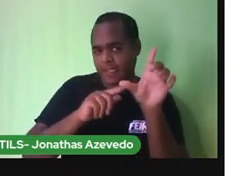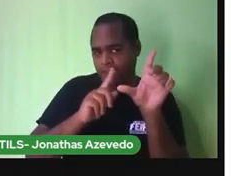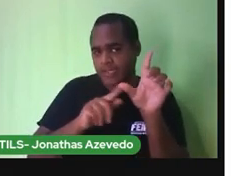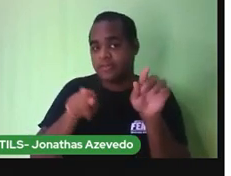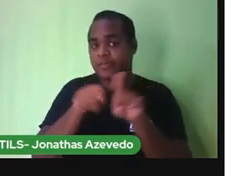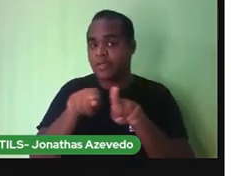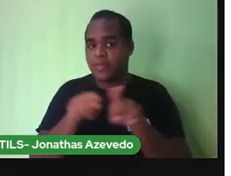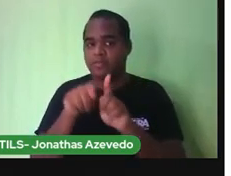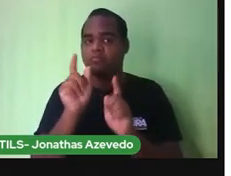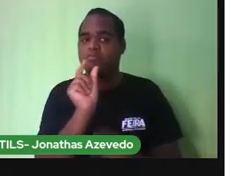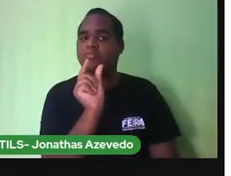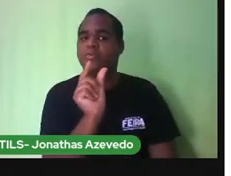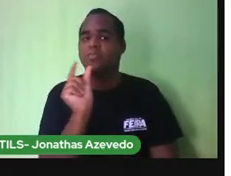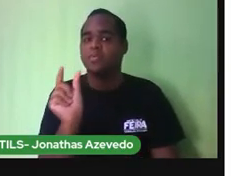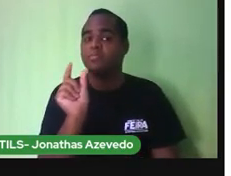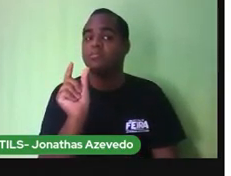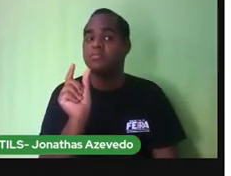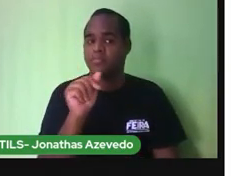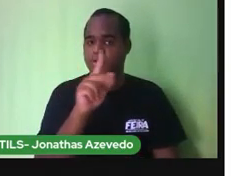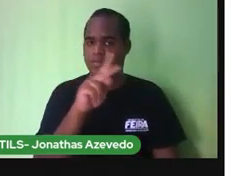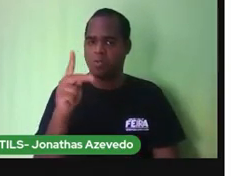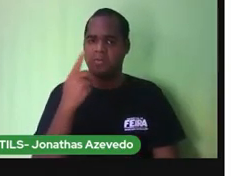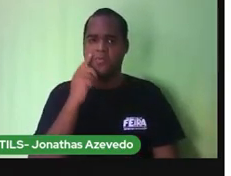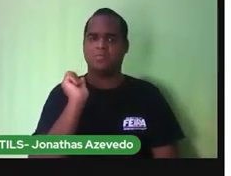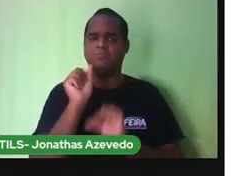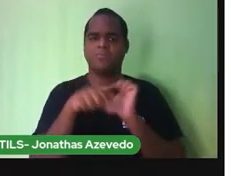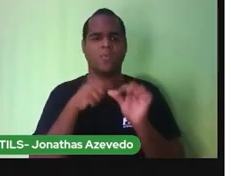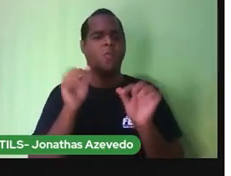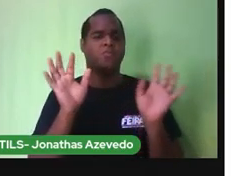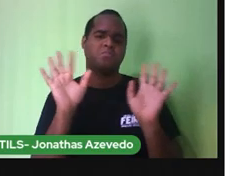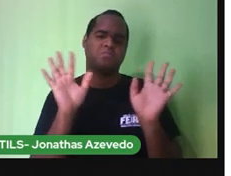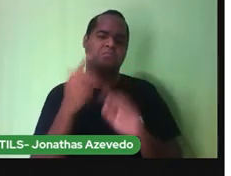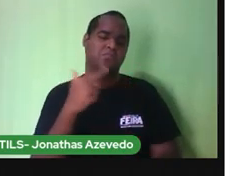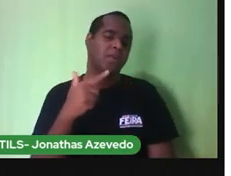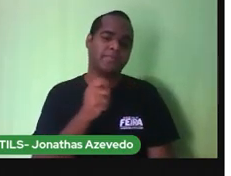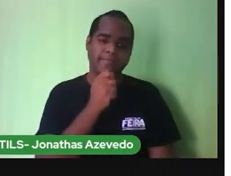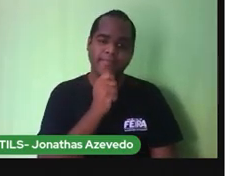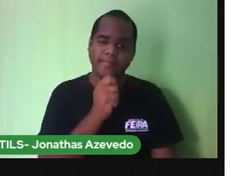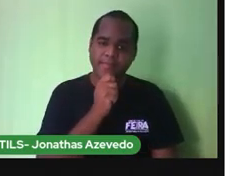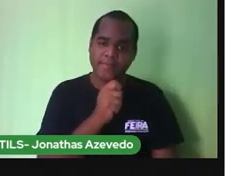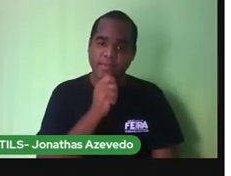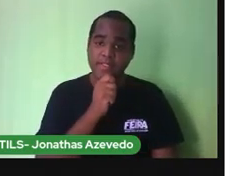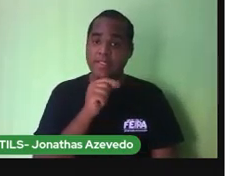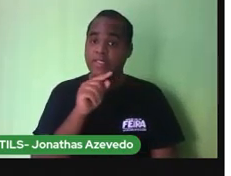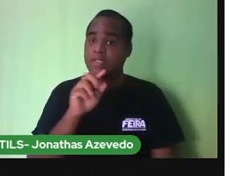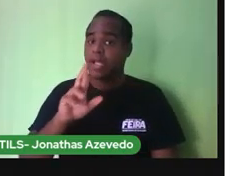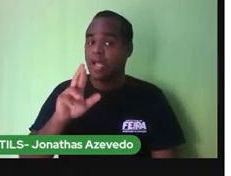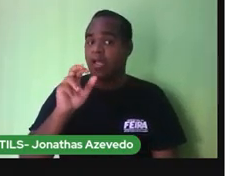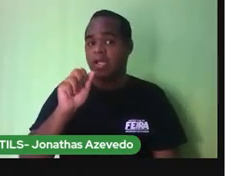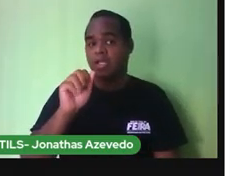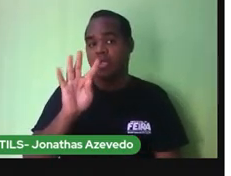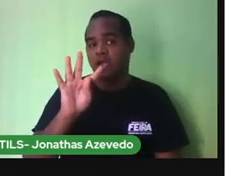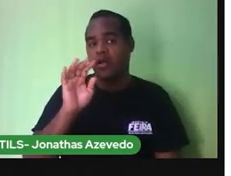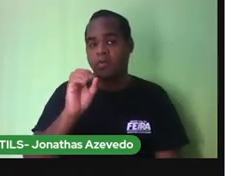palavras mano presta atenção lá pro não mudou palavrinha nenhuma continua sendo rato